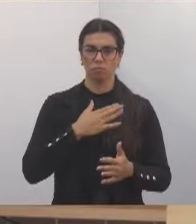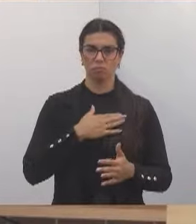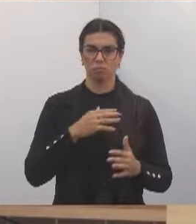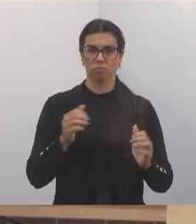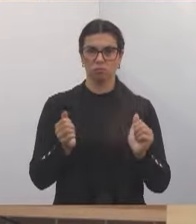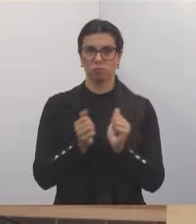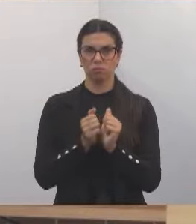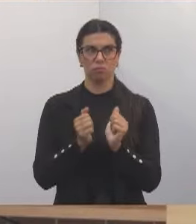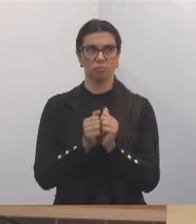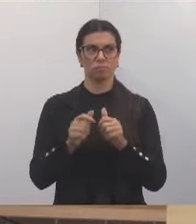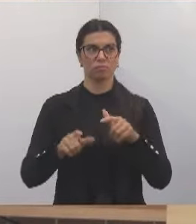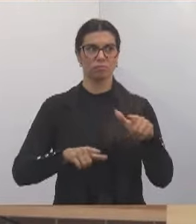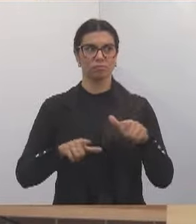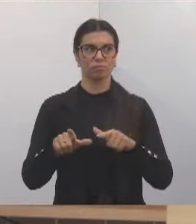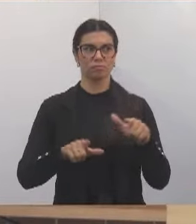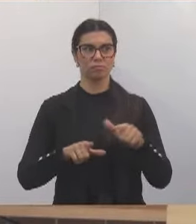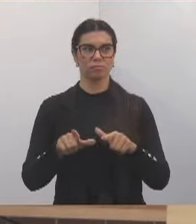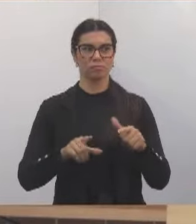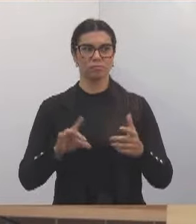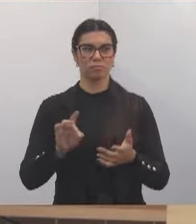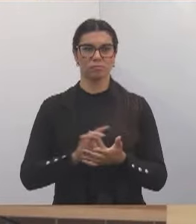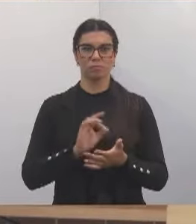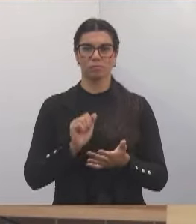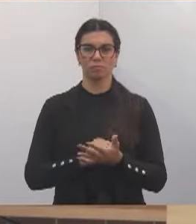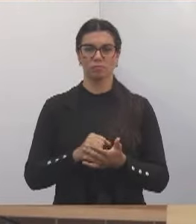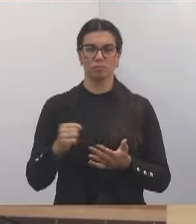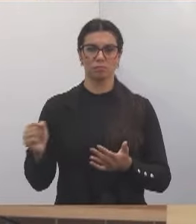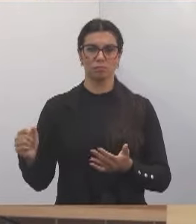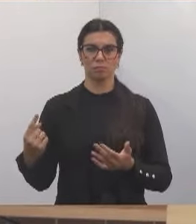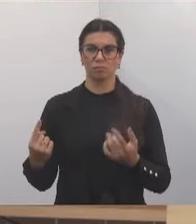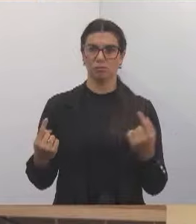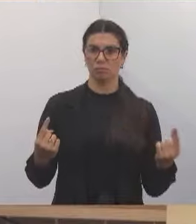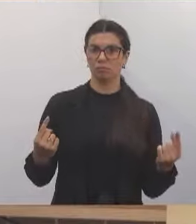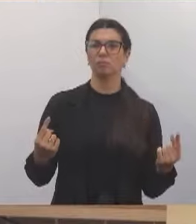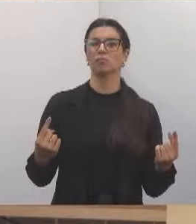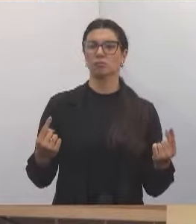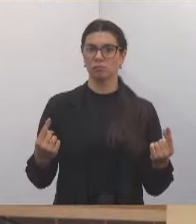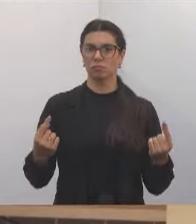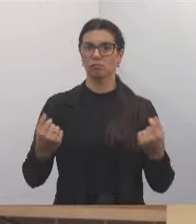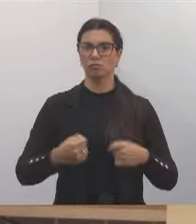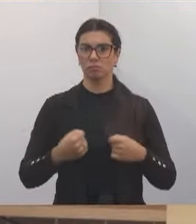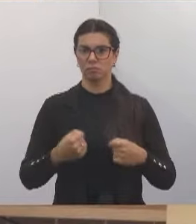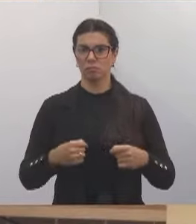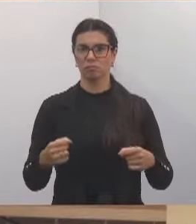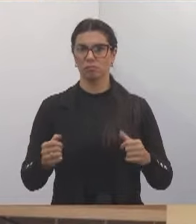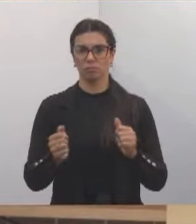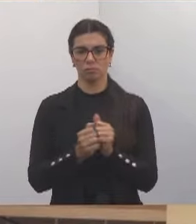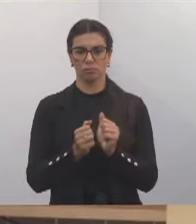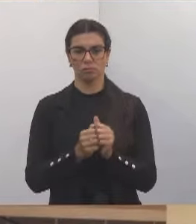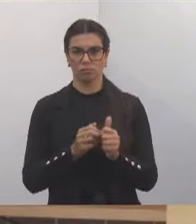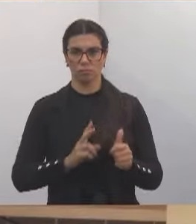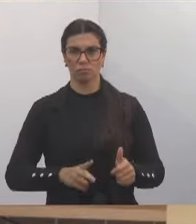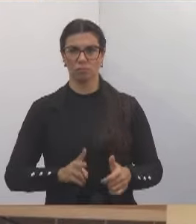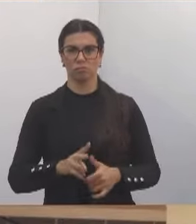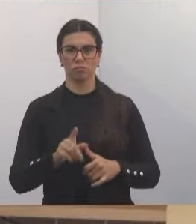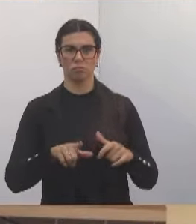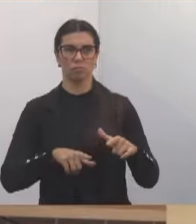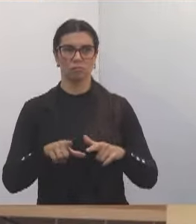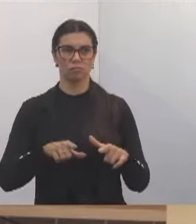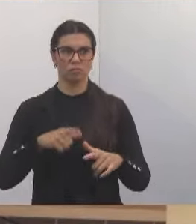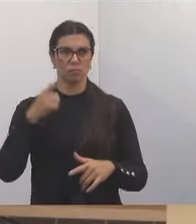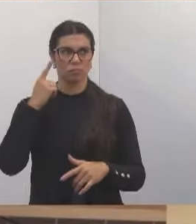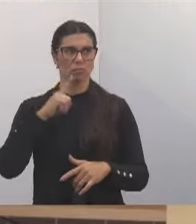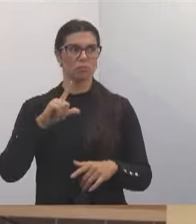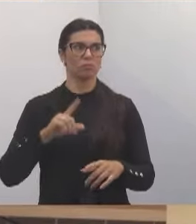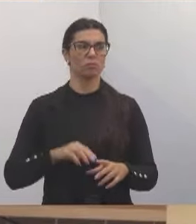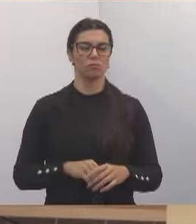tem rachadinha. Assina aí, assina os dois lá o terminho dentro do gabinete. Assina um termo os dois e vamos fazer o